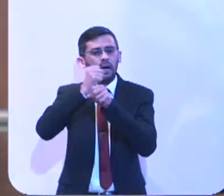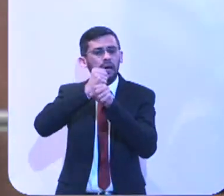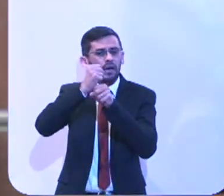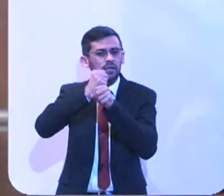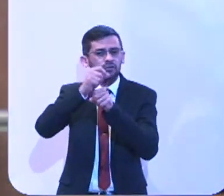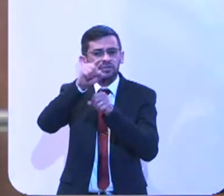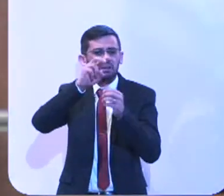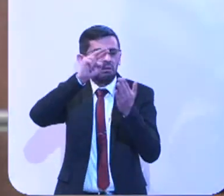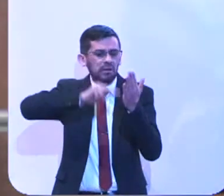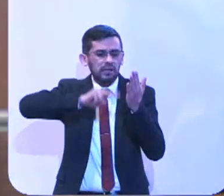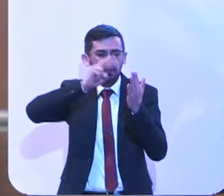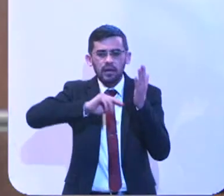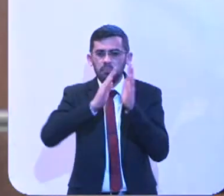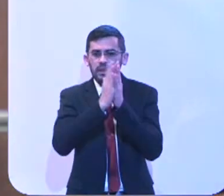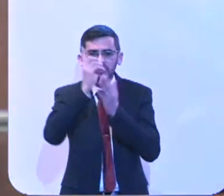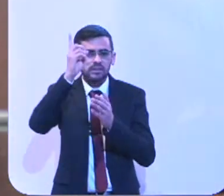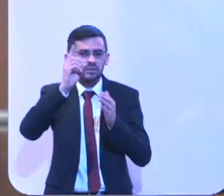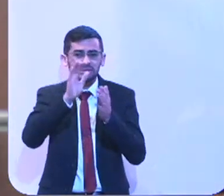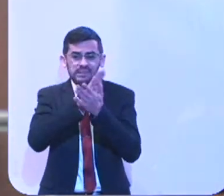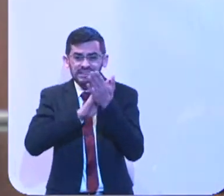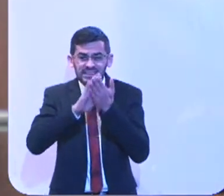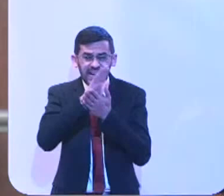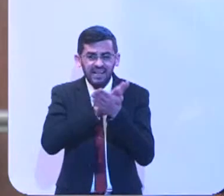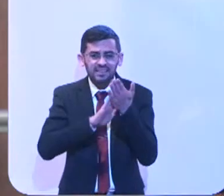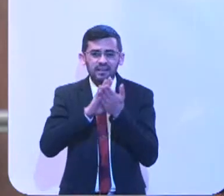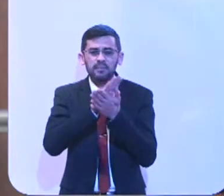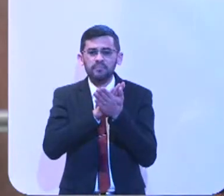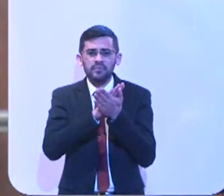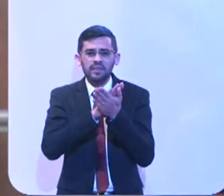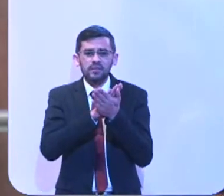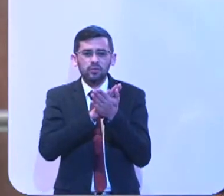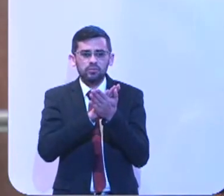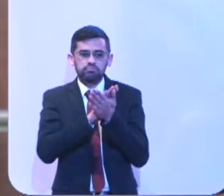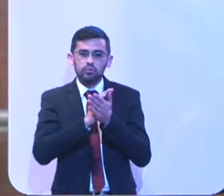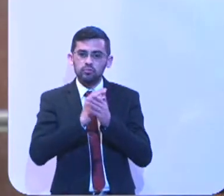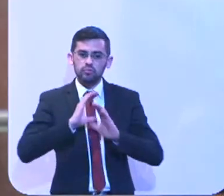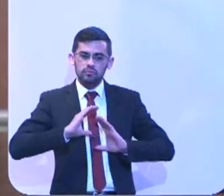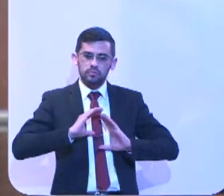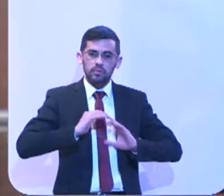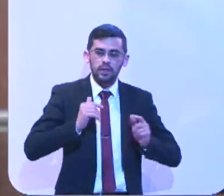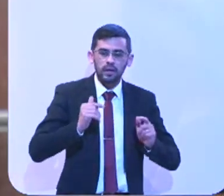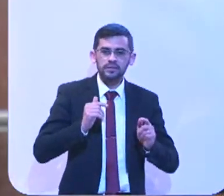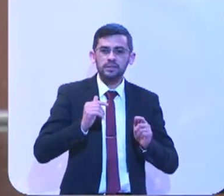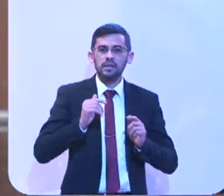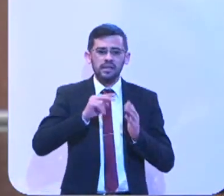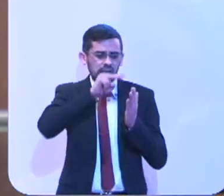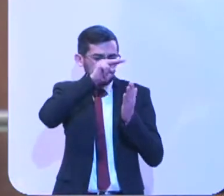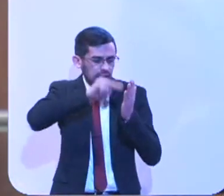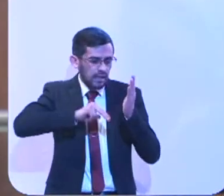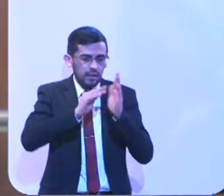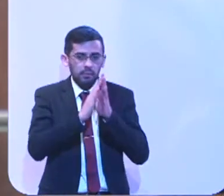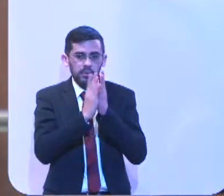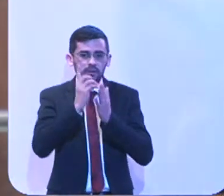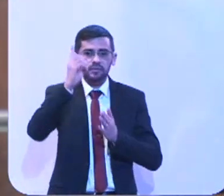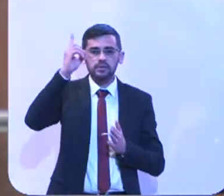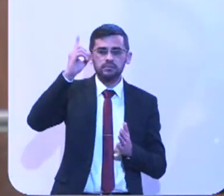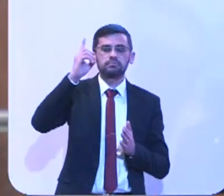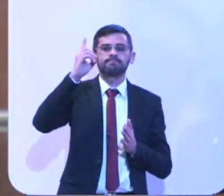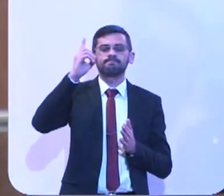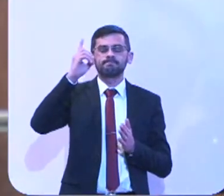você não lê a palavra de Deus com avidez, com interesse. A ler a palavra de